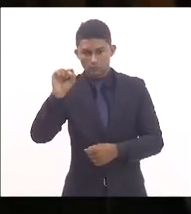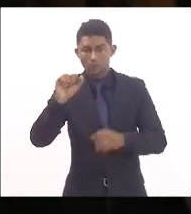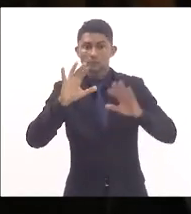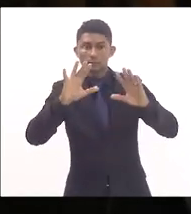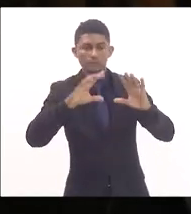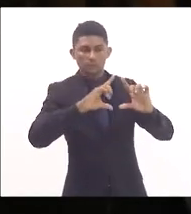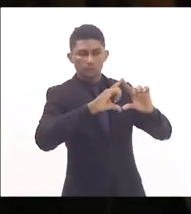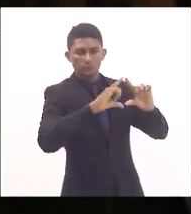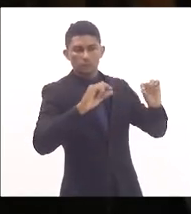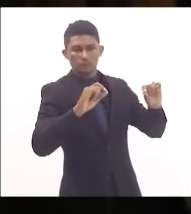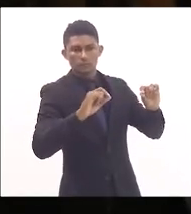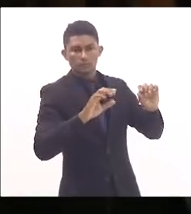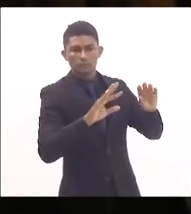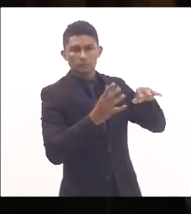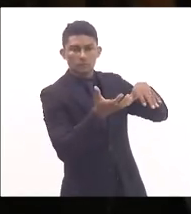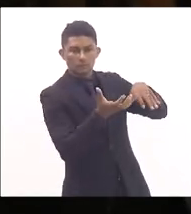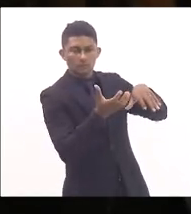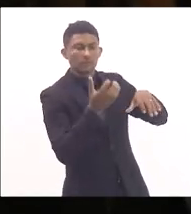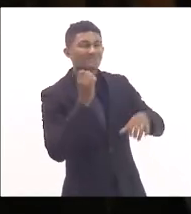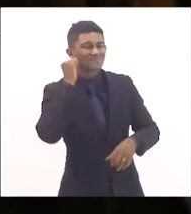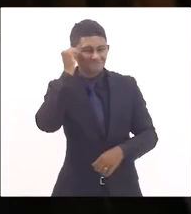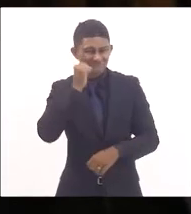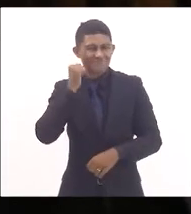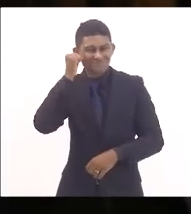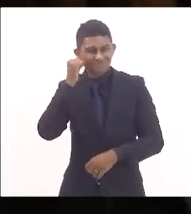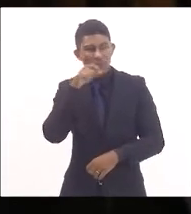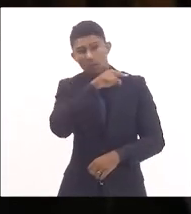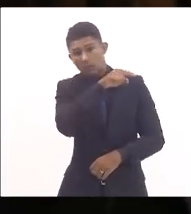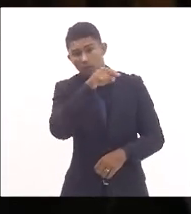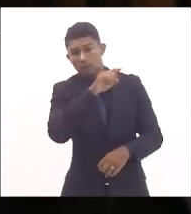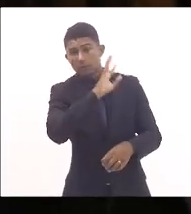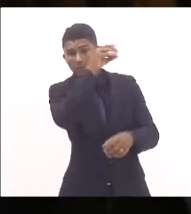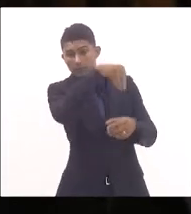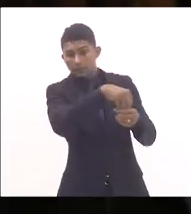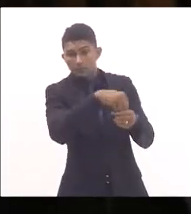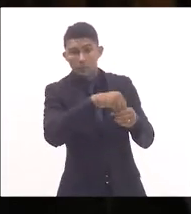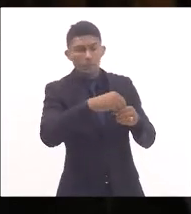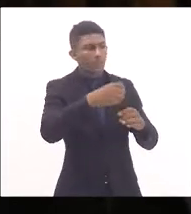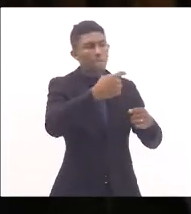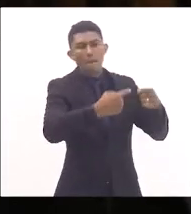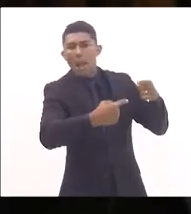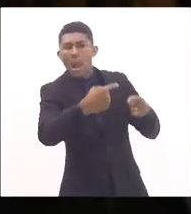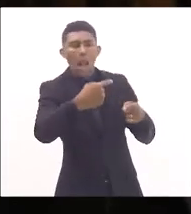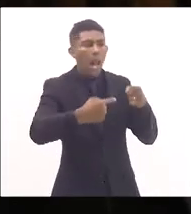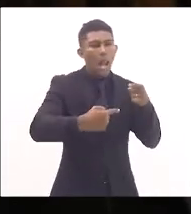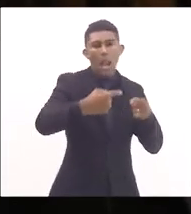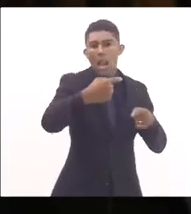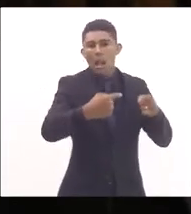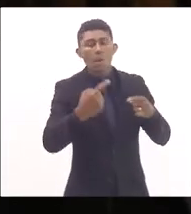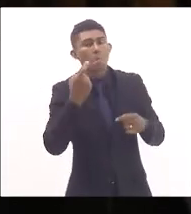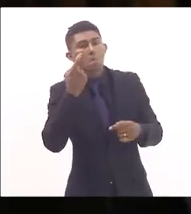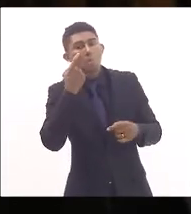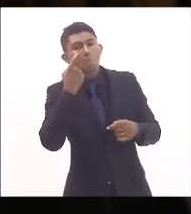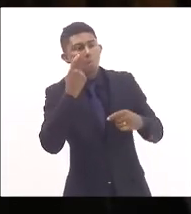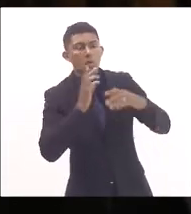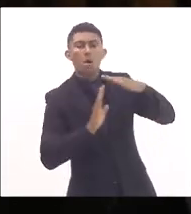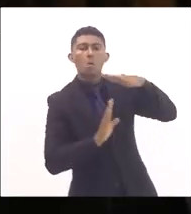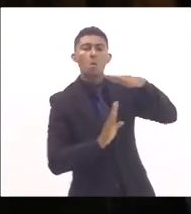Senado Federal, começa a discutir o teto